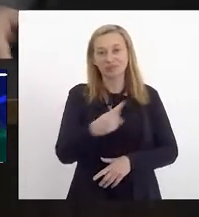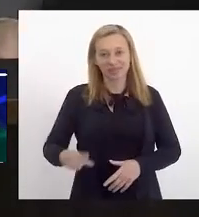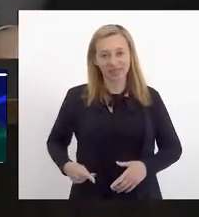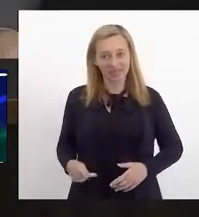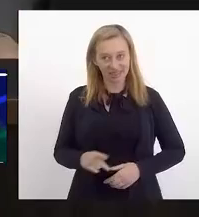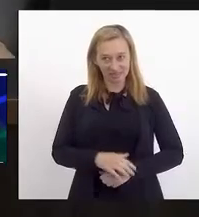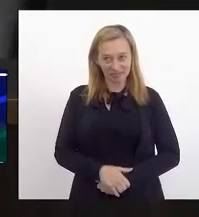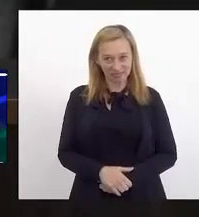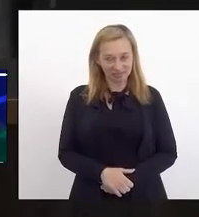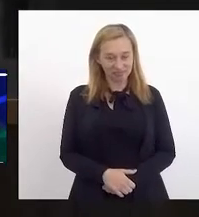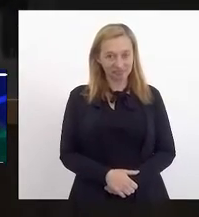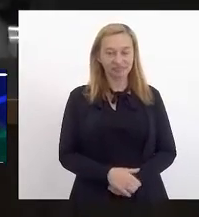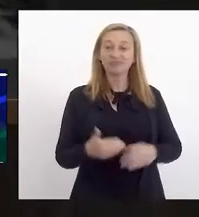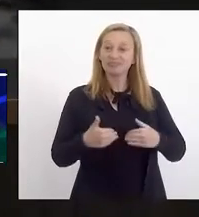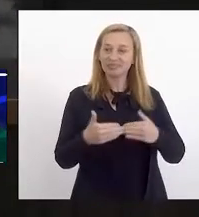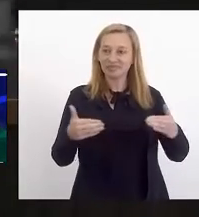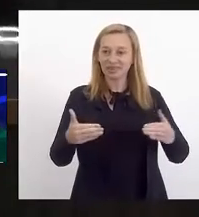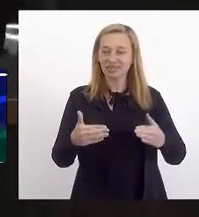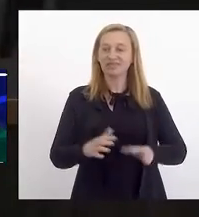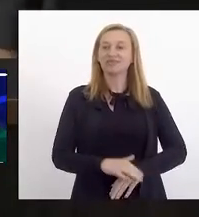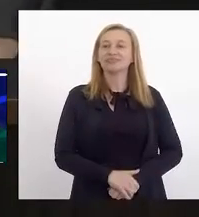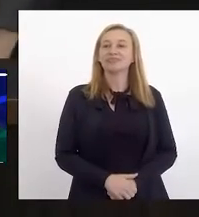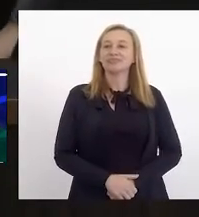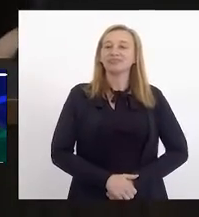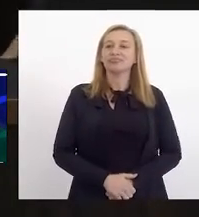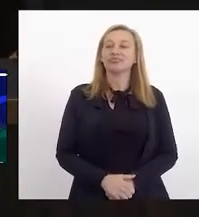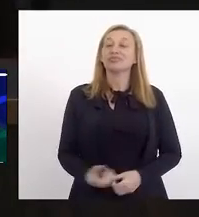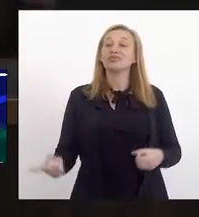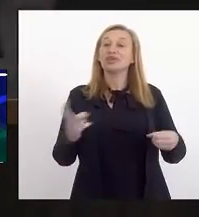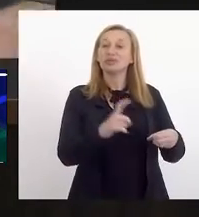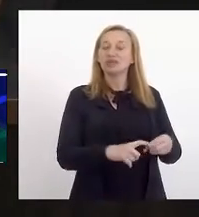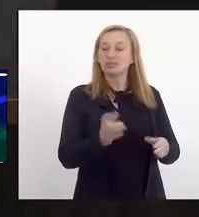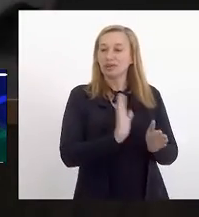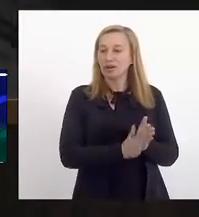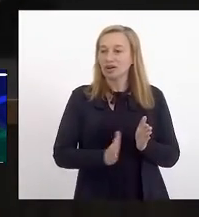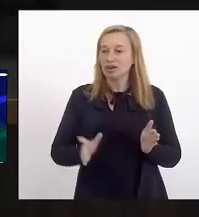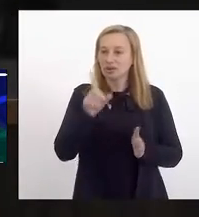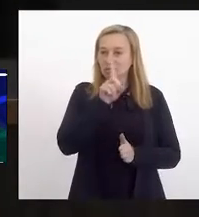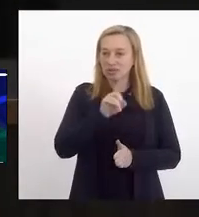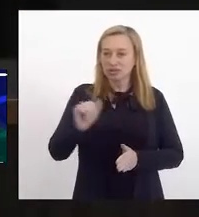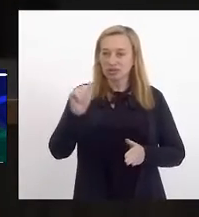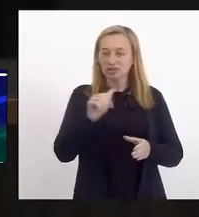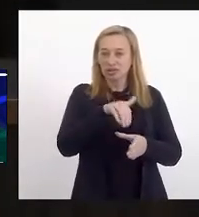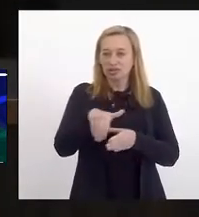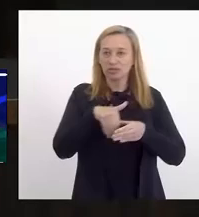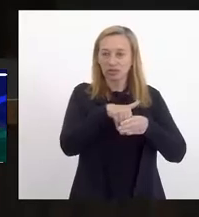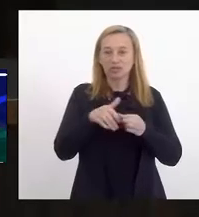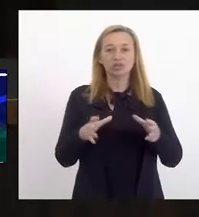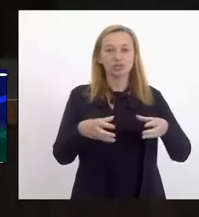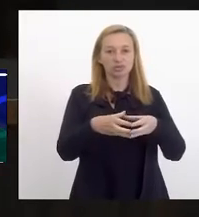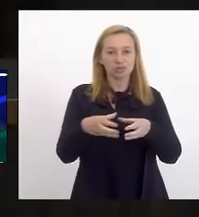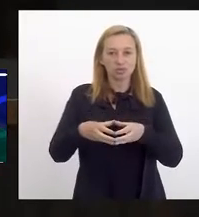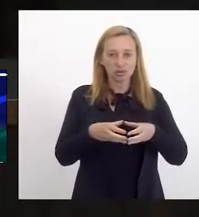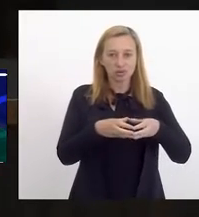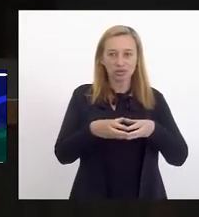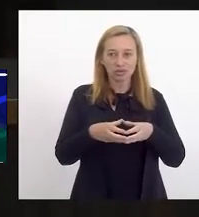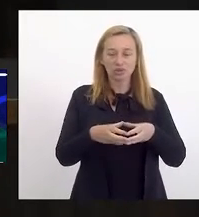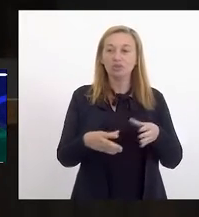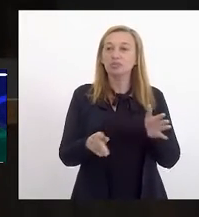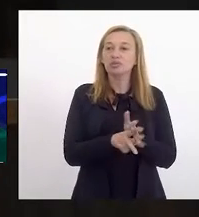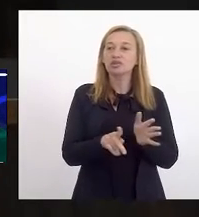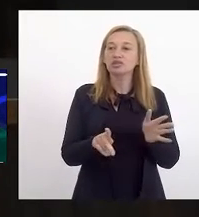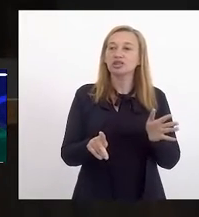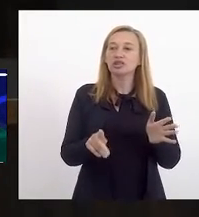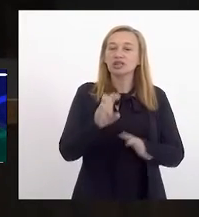presidente. Está reaberta a sessão, retomando o colhimento de voto das comissões do